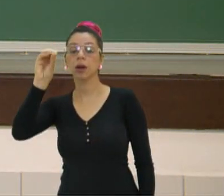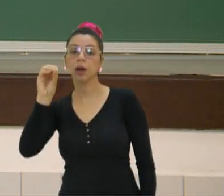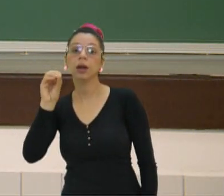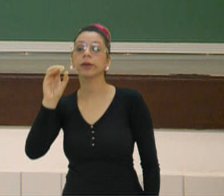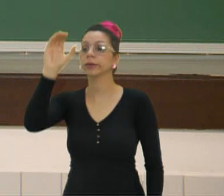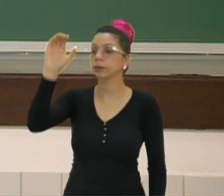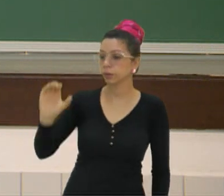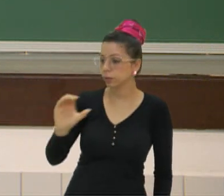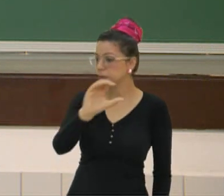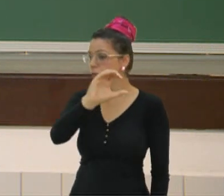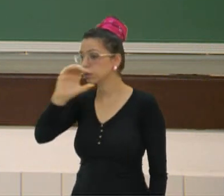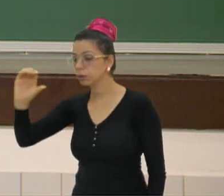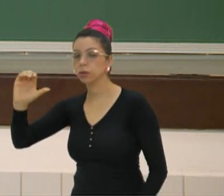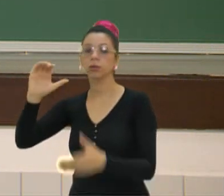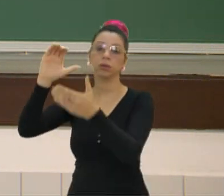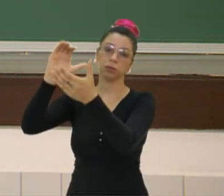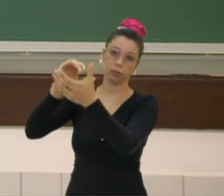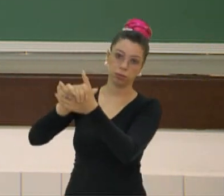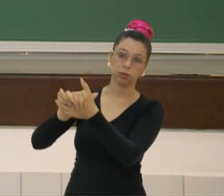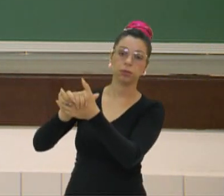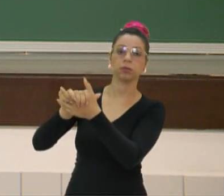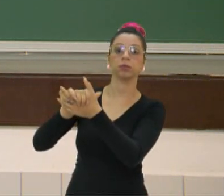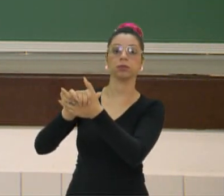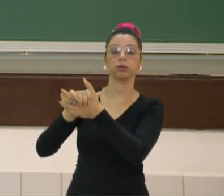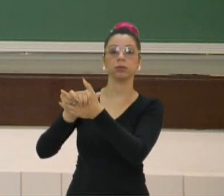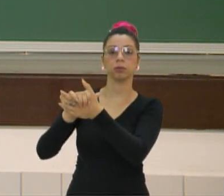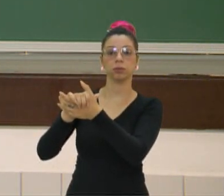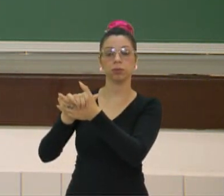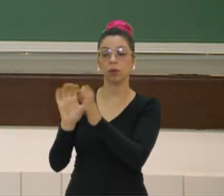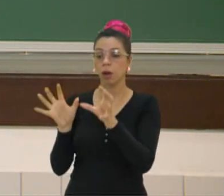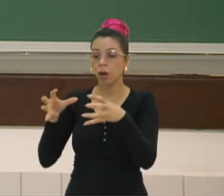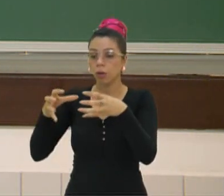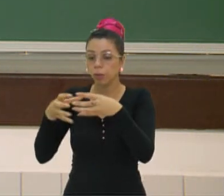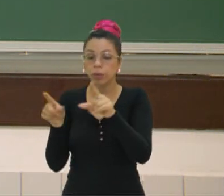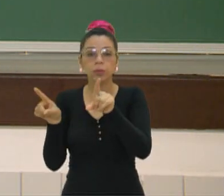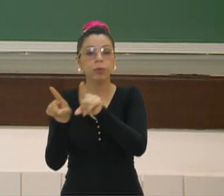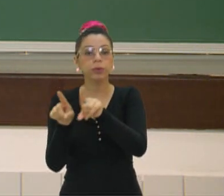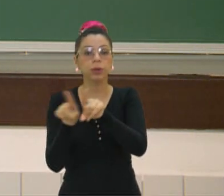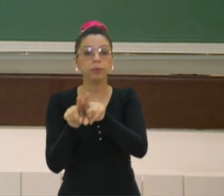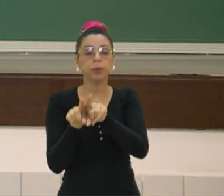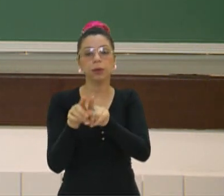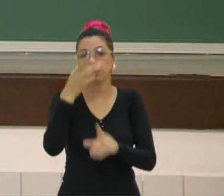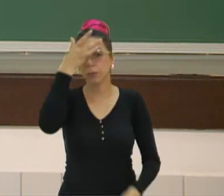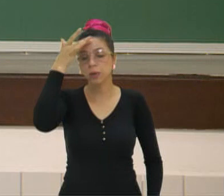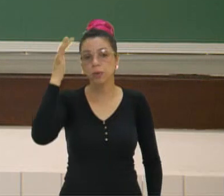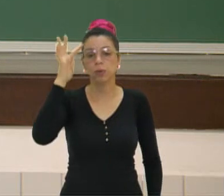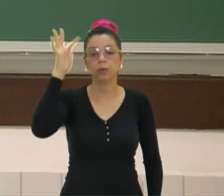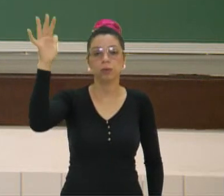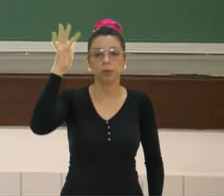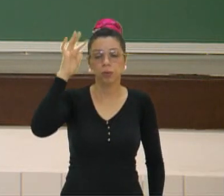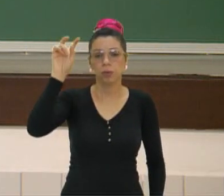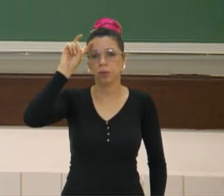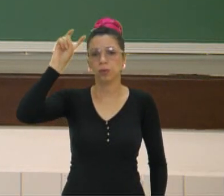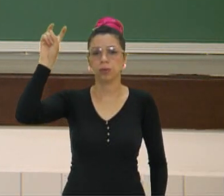catolicismo, faz o casamento no religioso, né? Se une a um grupo de intelectuais católicos bastante importantes no pós-guerra